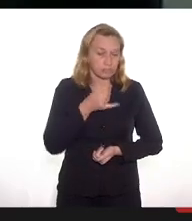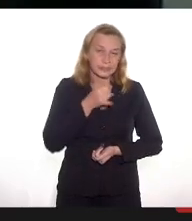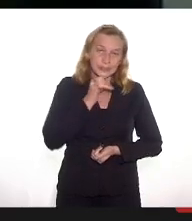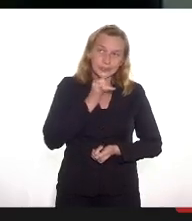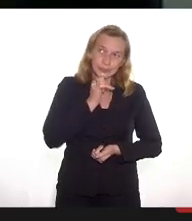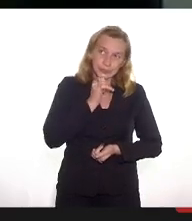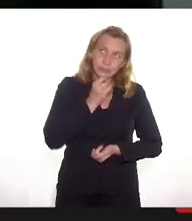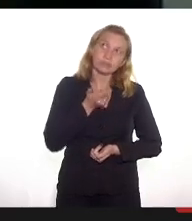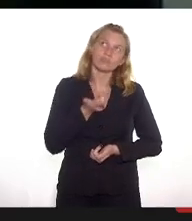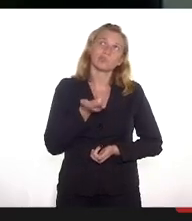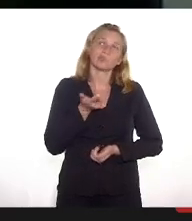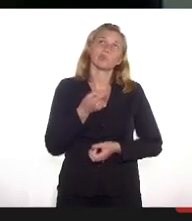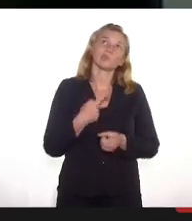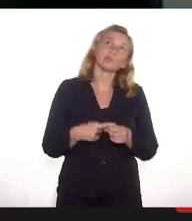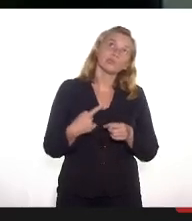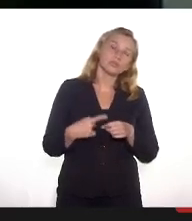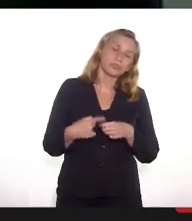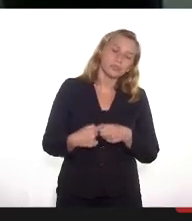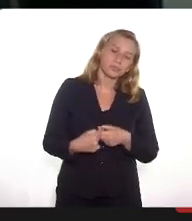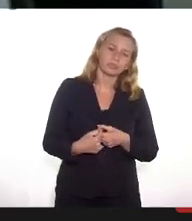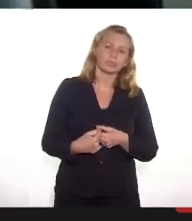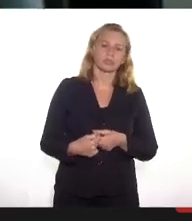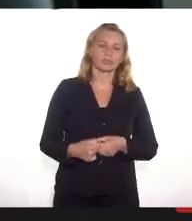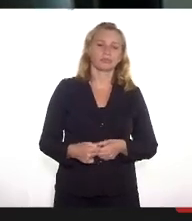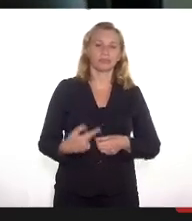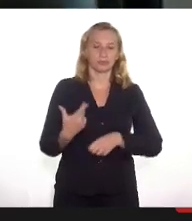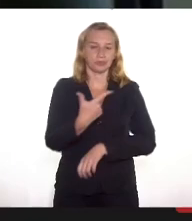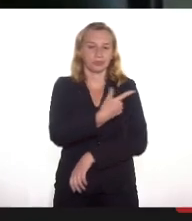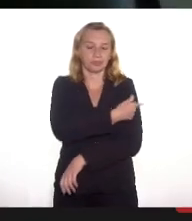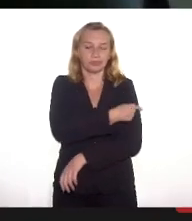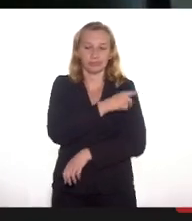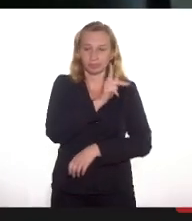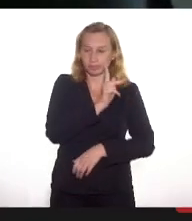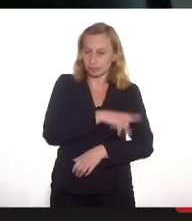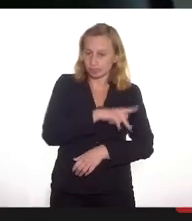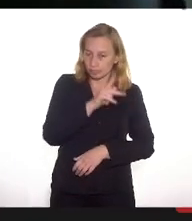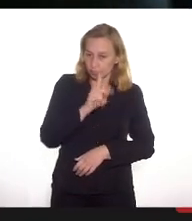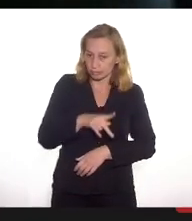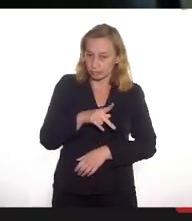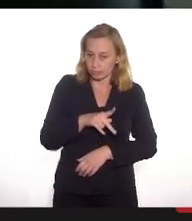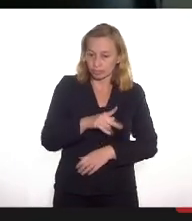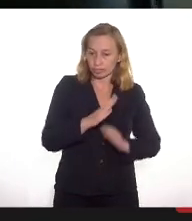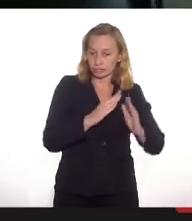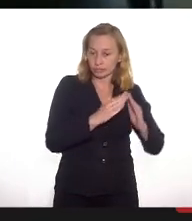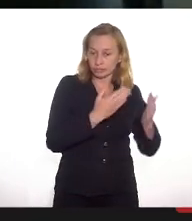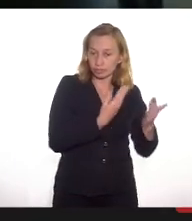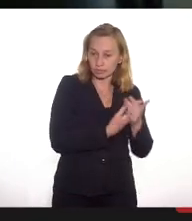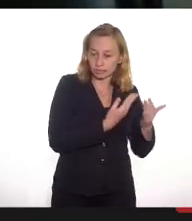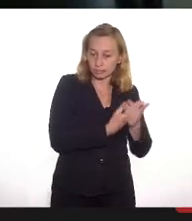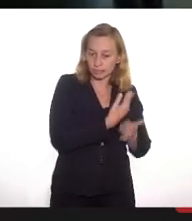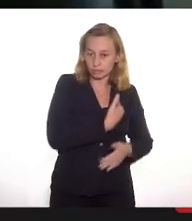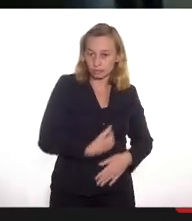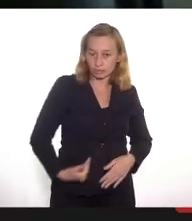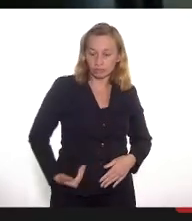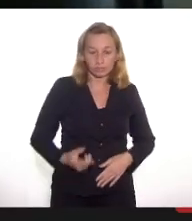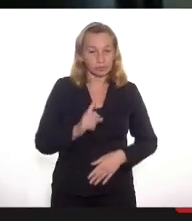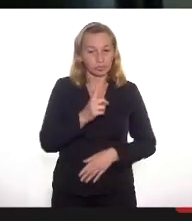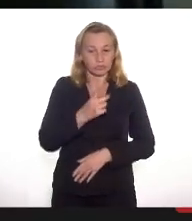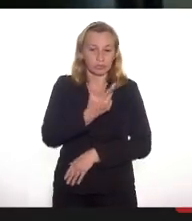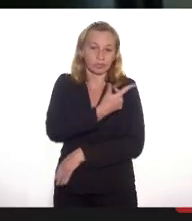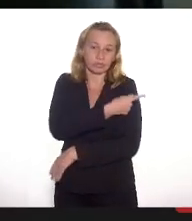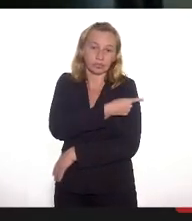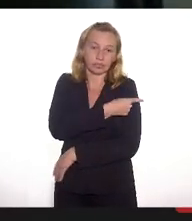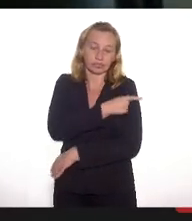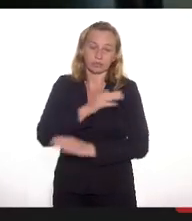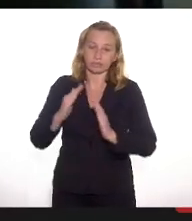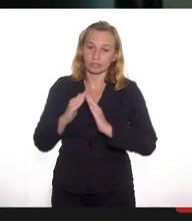exemplo num determinado município que se vacinavam o professor que era da escola pública e não se vacinaram